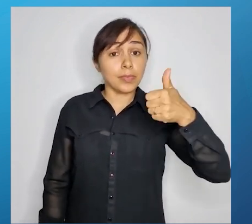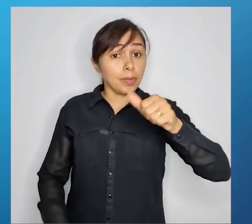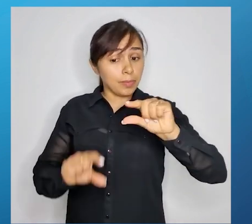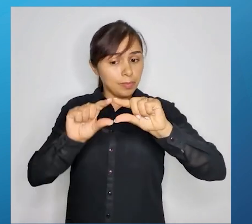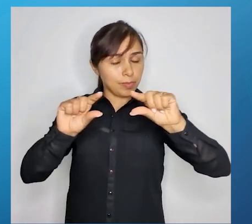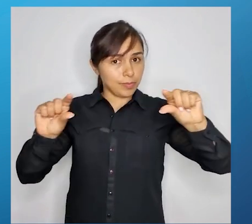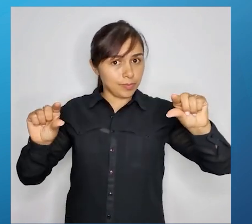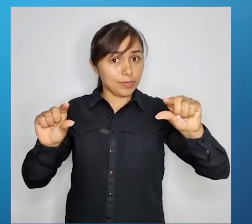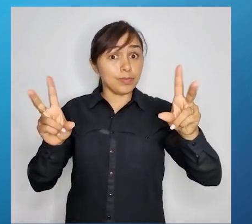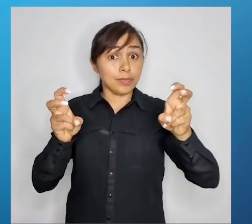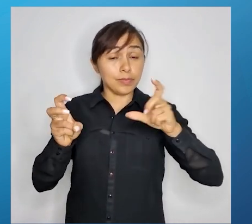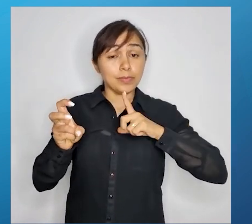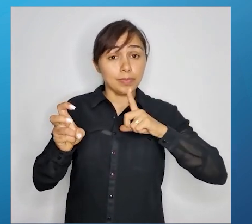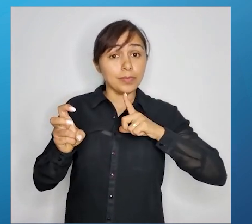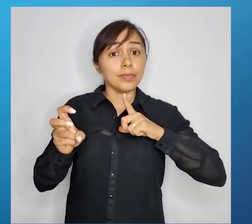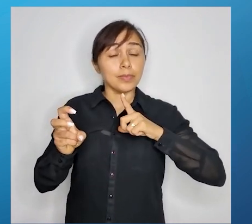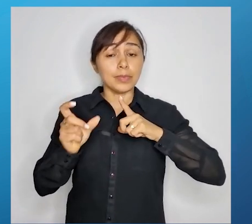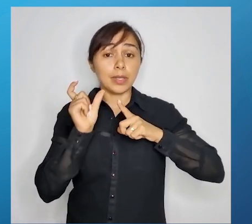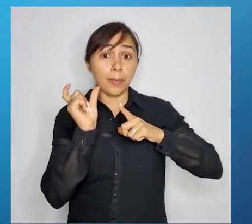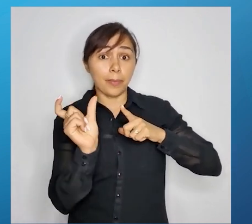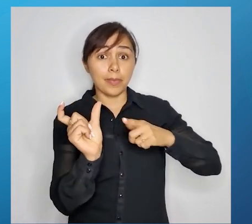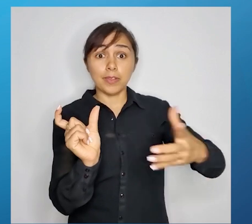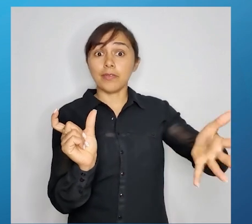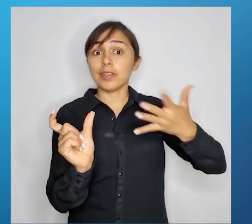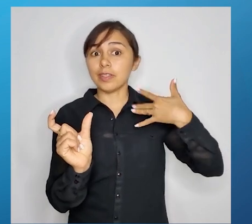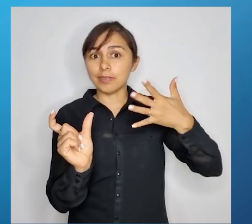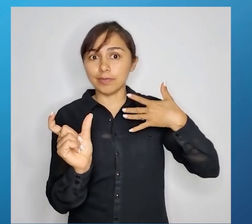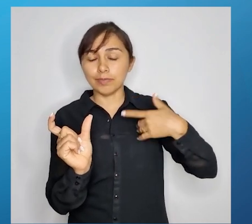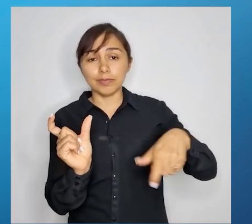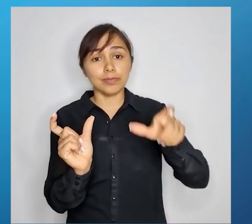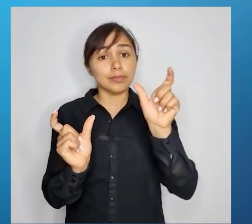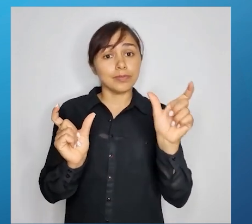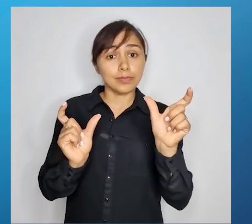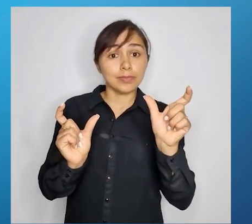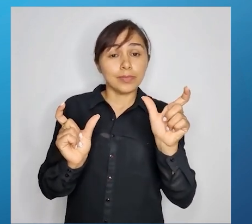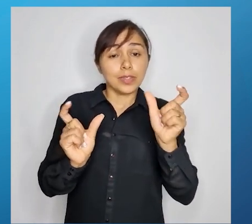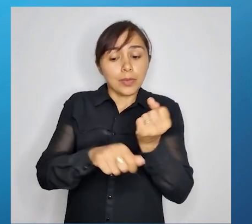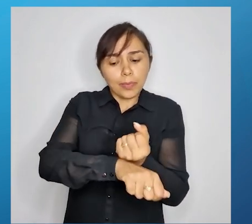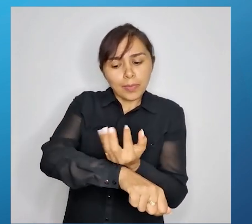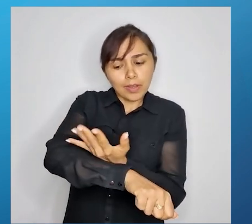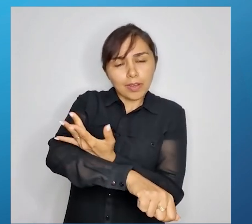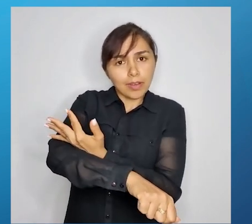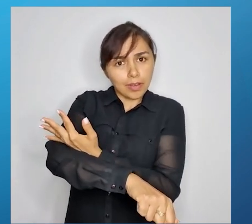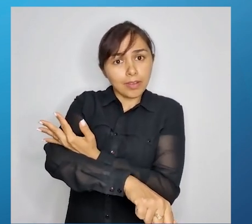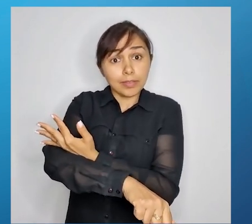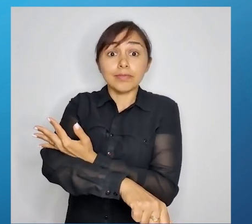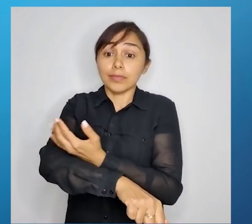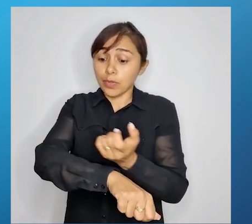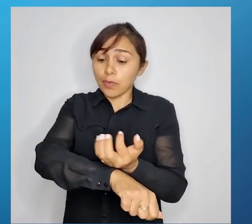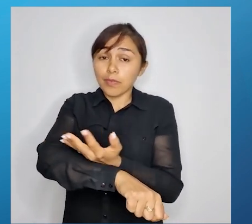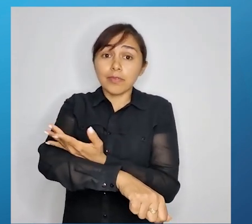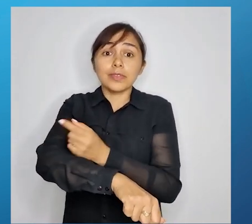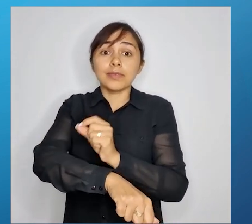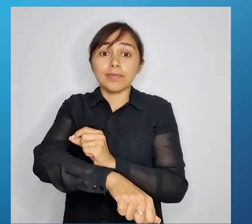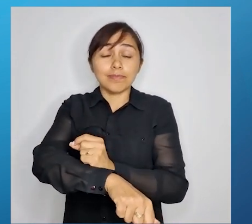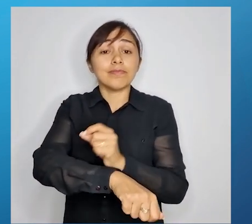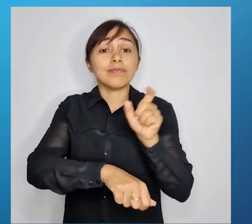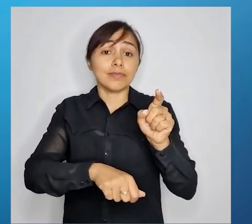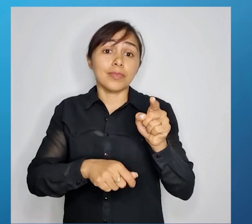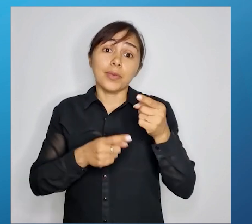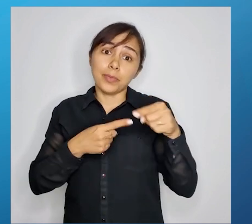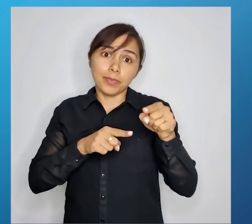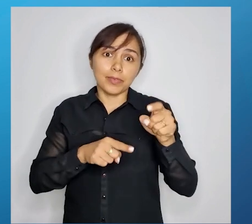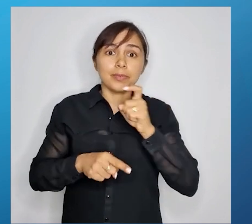existe um contraste entre as palavras calor e arrepio, que é o efeito do eriçamento dos pelos do corpo por causa